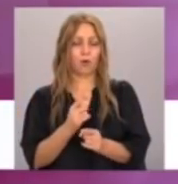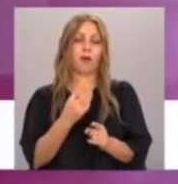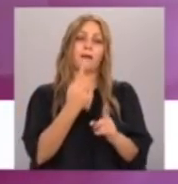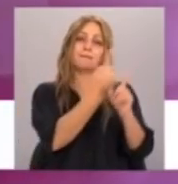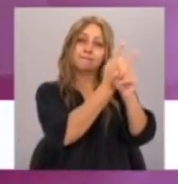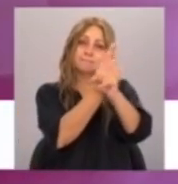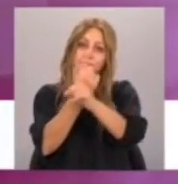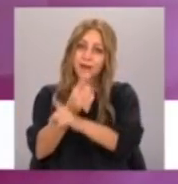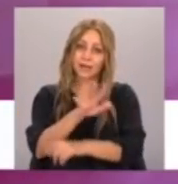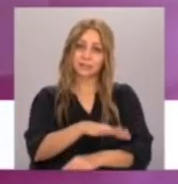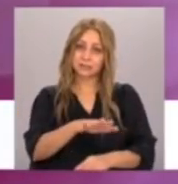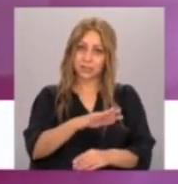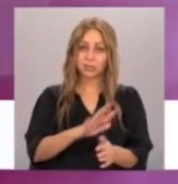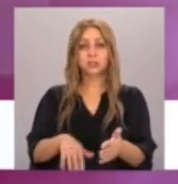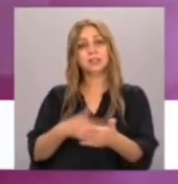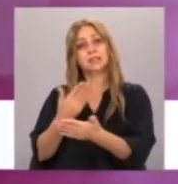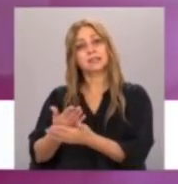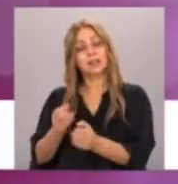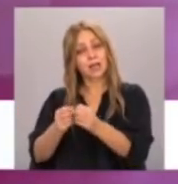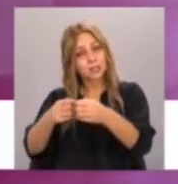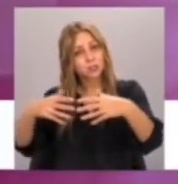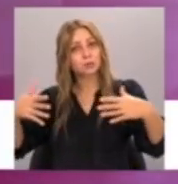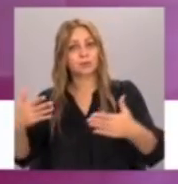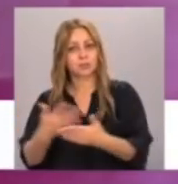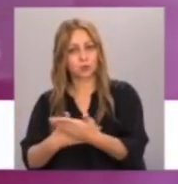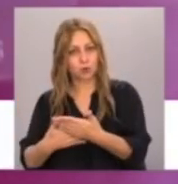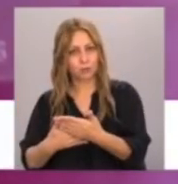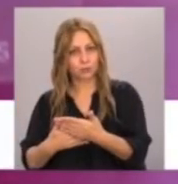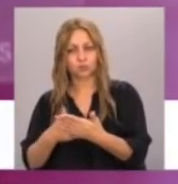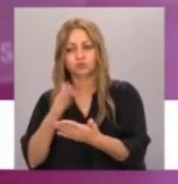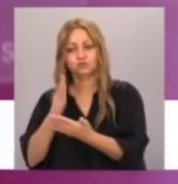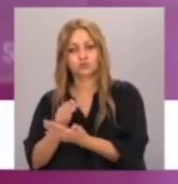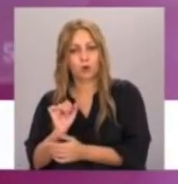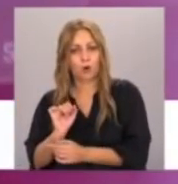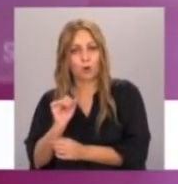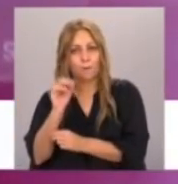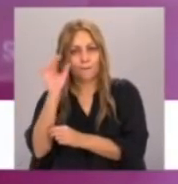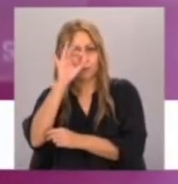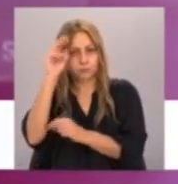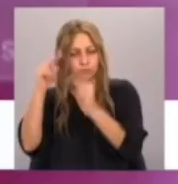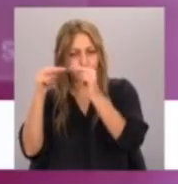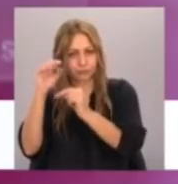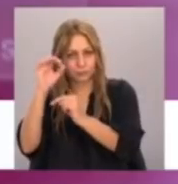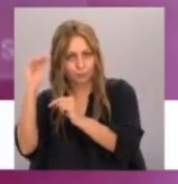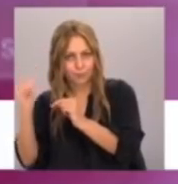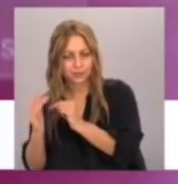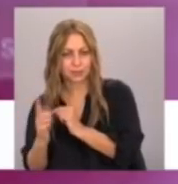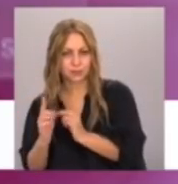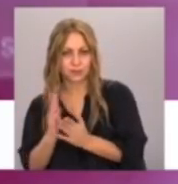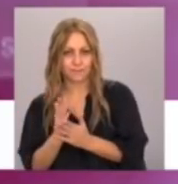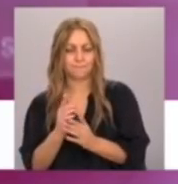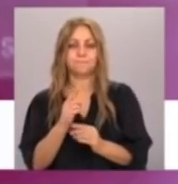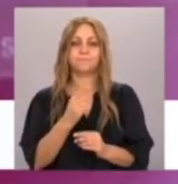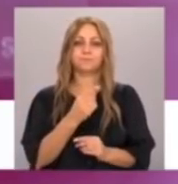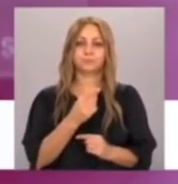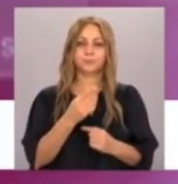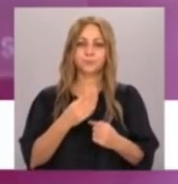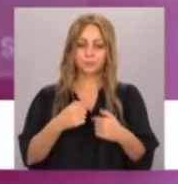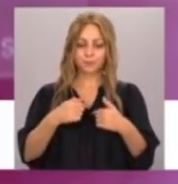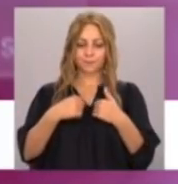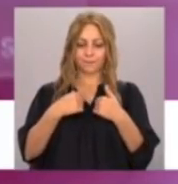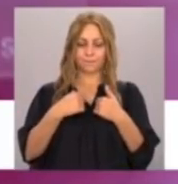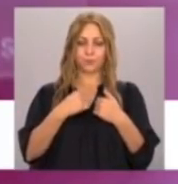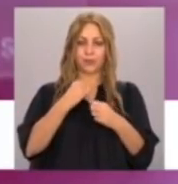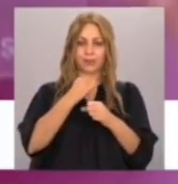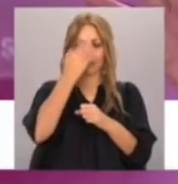coisas também por pontos nosso programa podem ser adotados Por que é é capacidade a pesquisadora das pessoas e a sua energia criativa